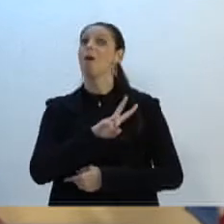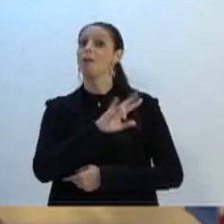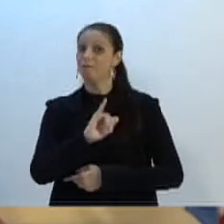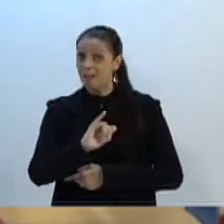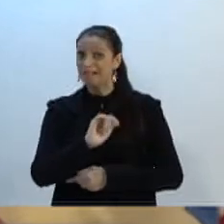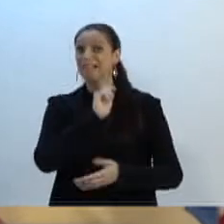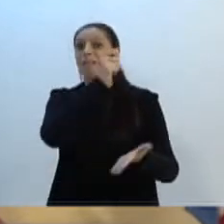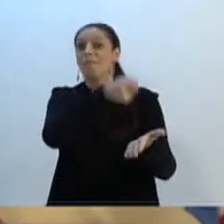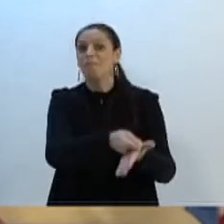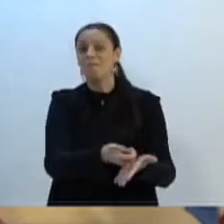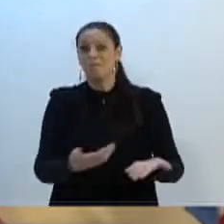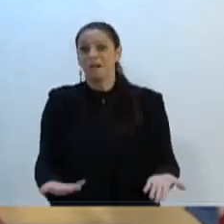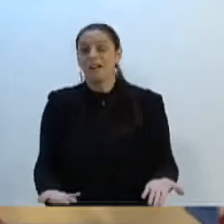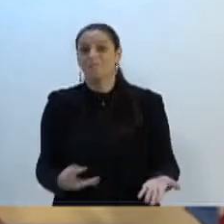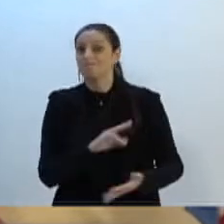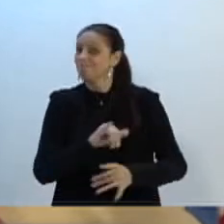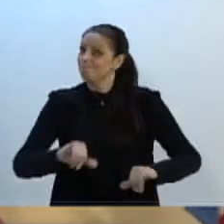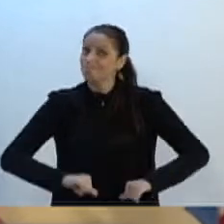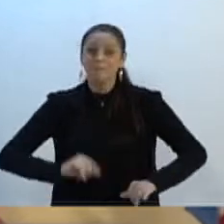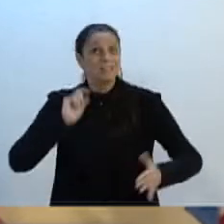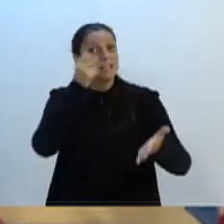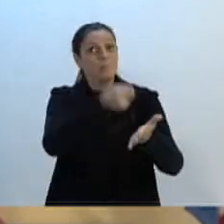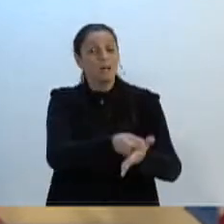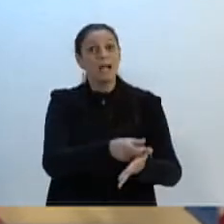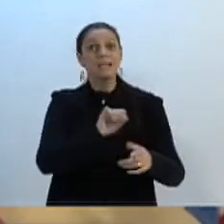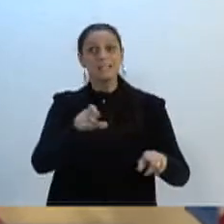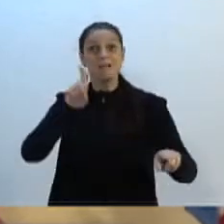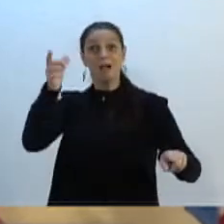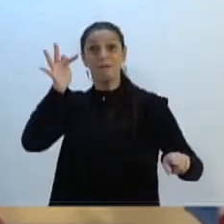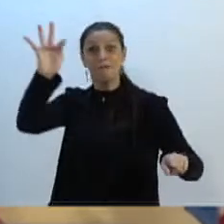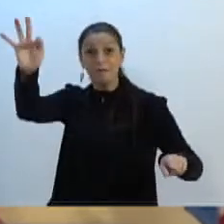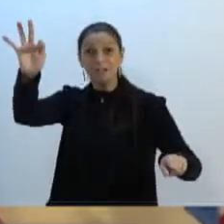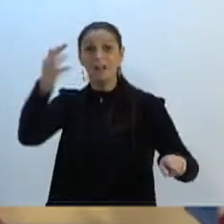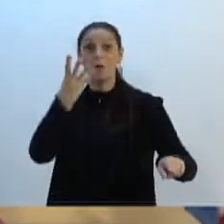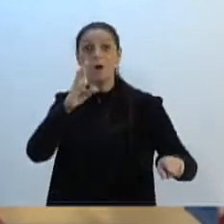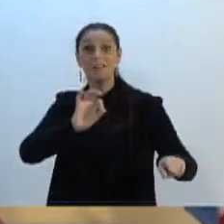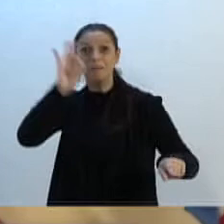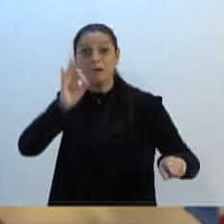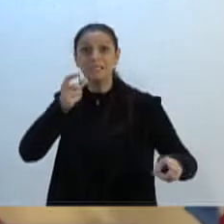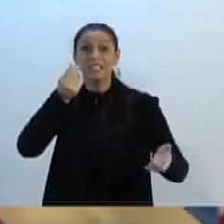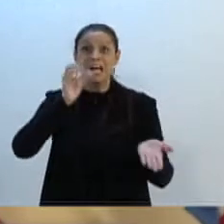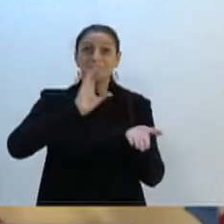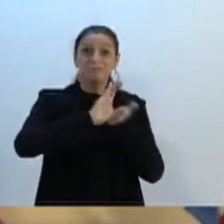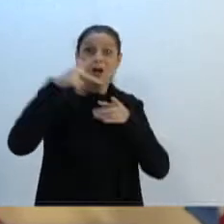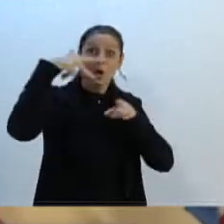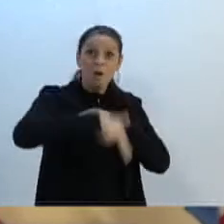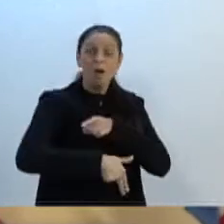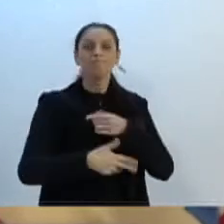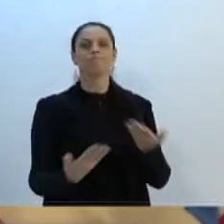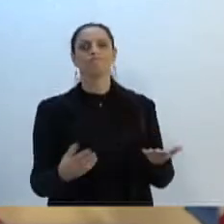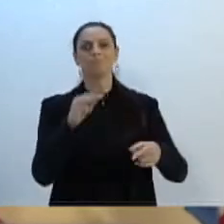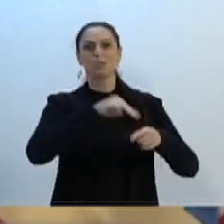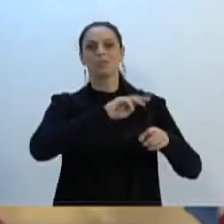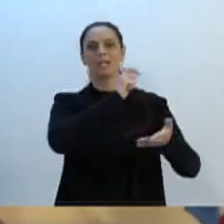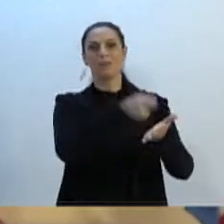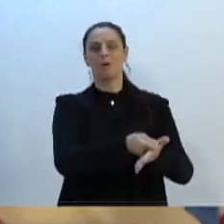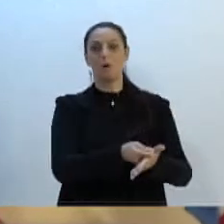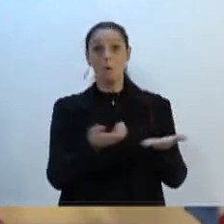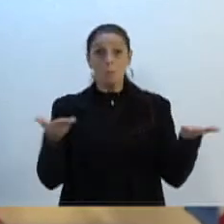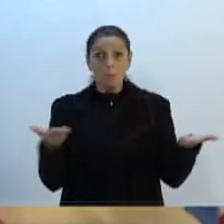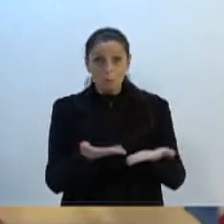de Ponta que vai acabar pagando esse corte de 40%. E isso significa, senhores, se nós hoje já gastamos com quase